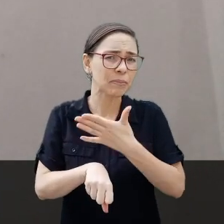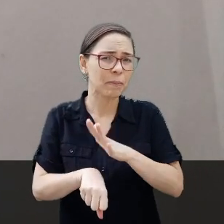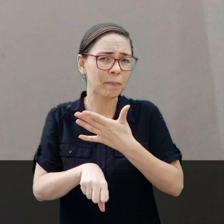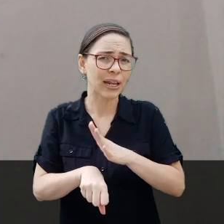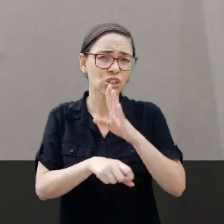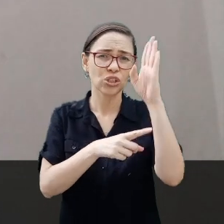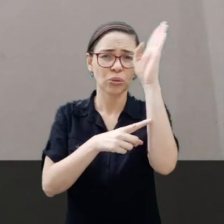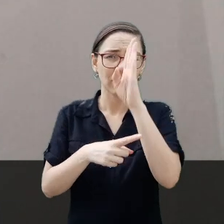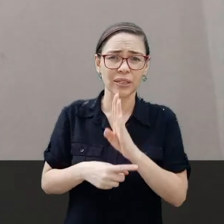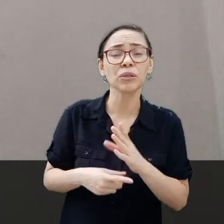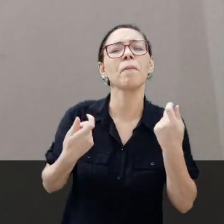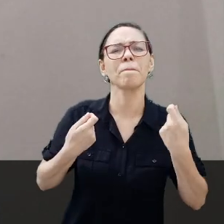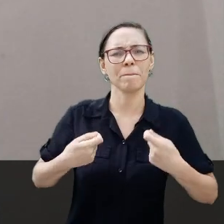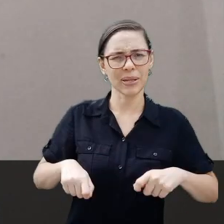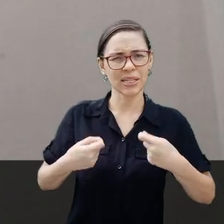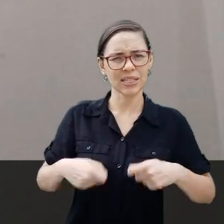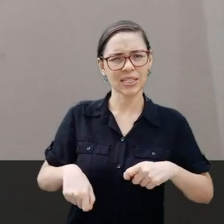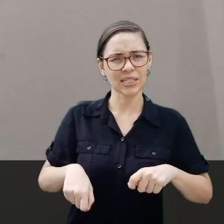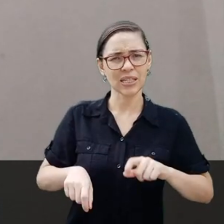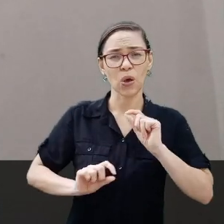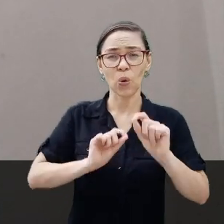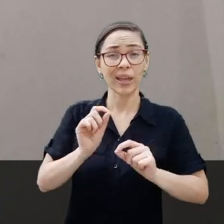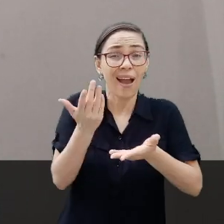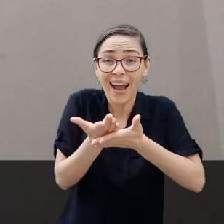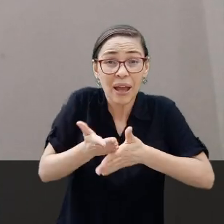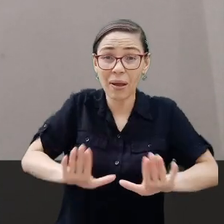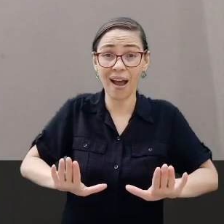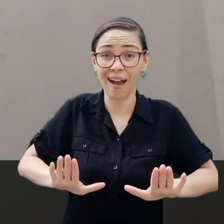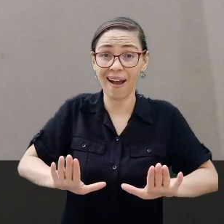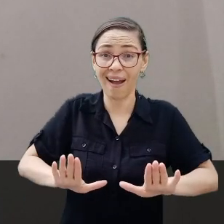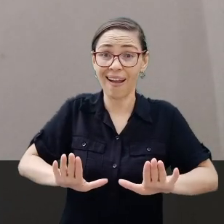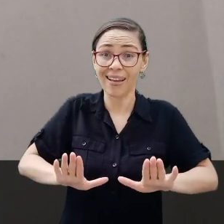vem orientando algumas práticas no país e que a gente precisa